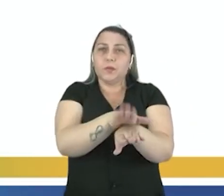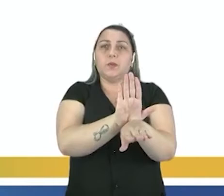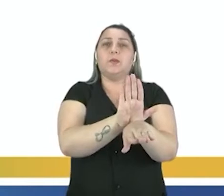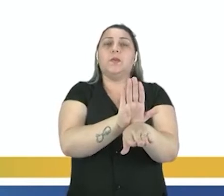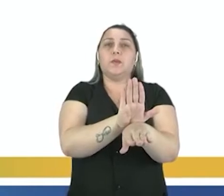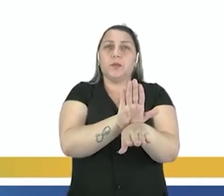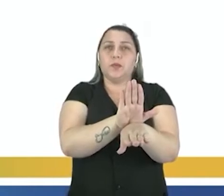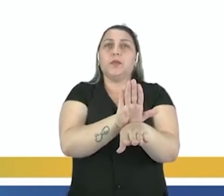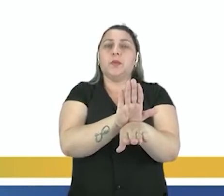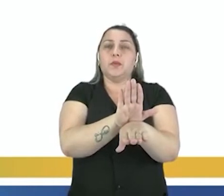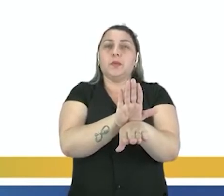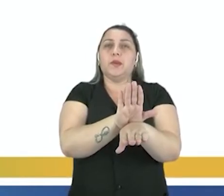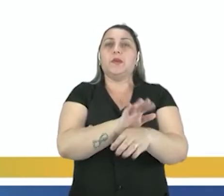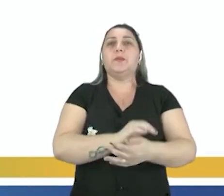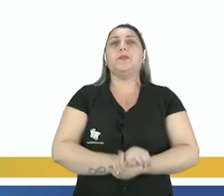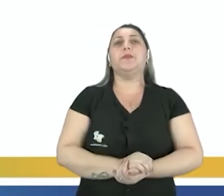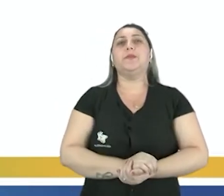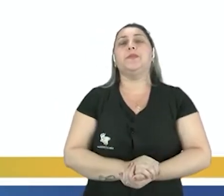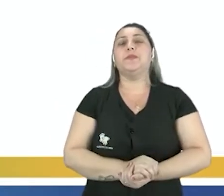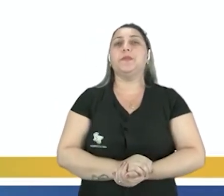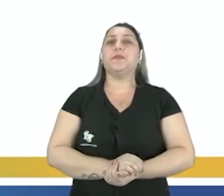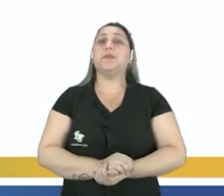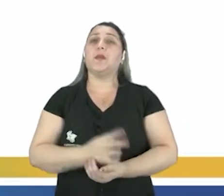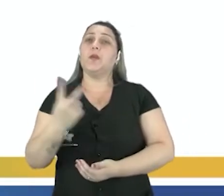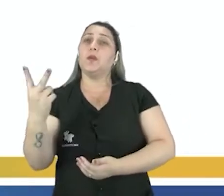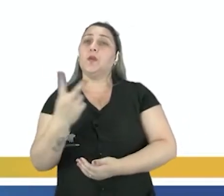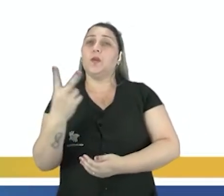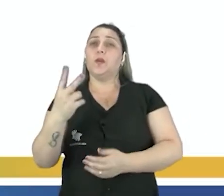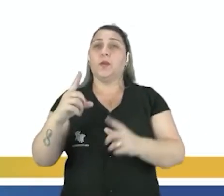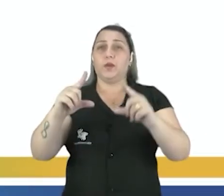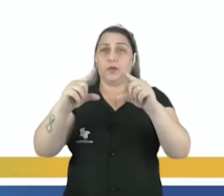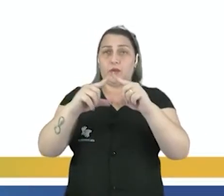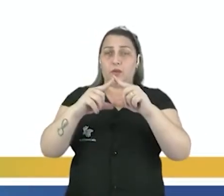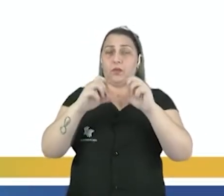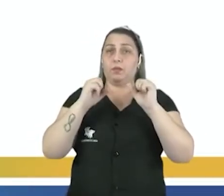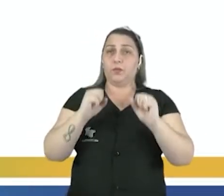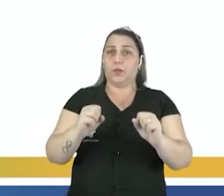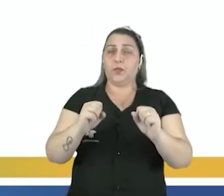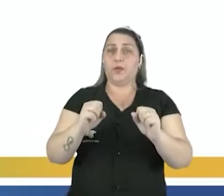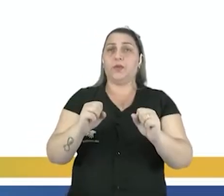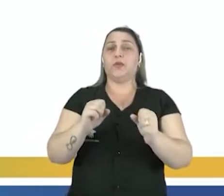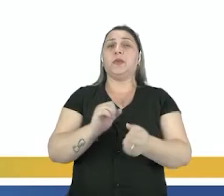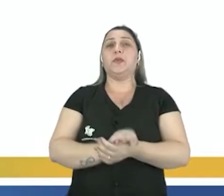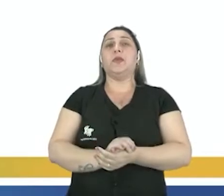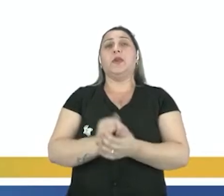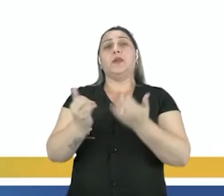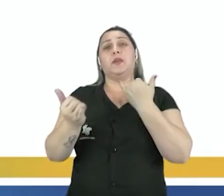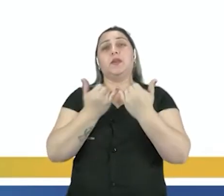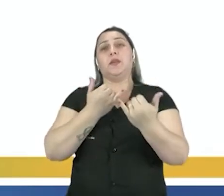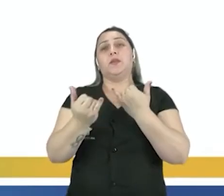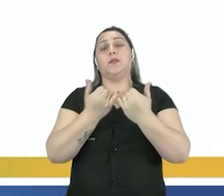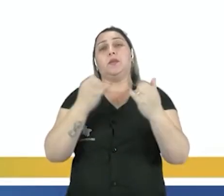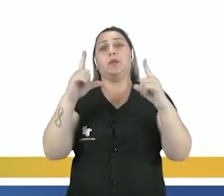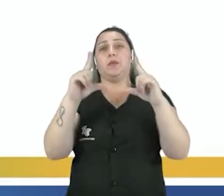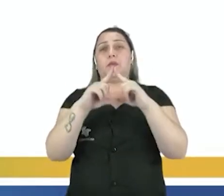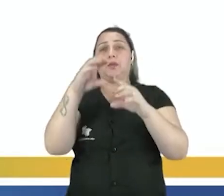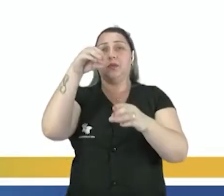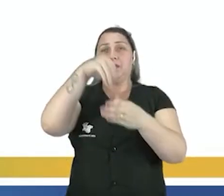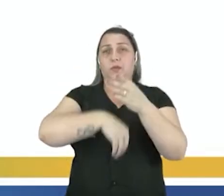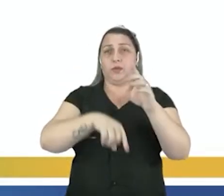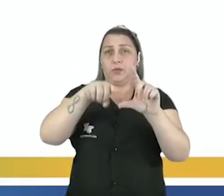sombra, o comprimento da sombra. Então esses dois triângulos eu posso considerar que eles são semelhantes, porque os ângulos